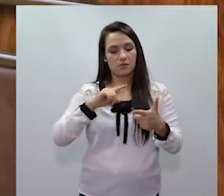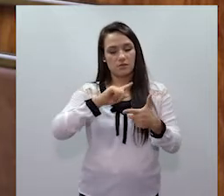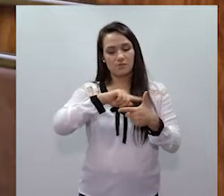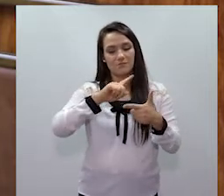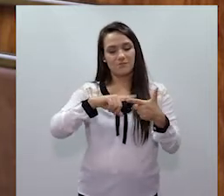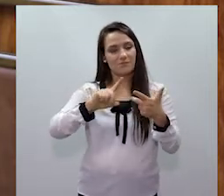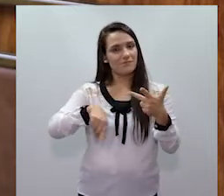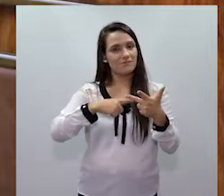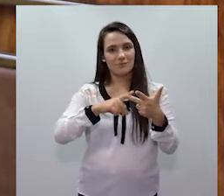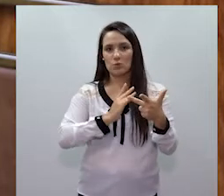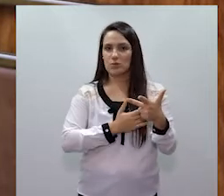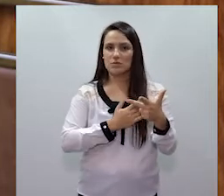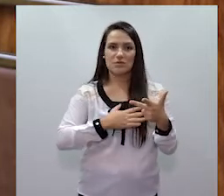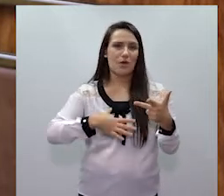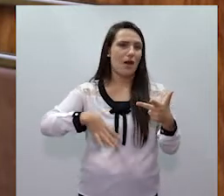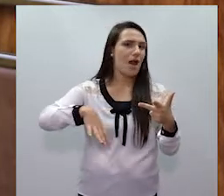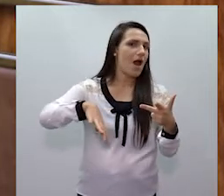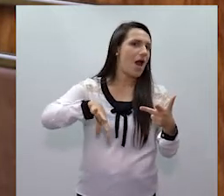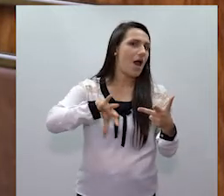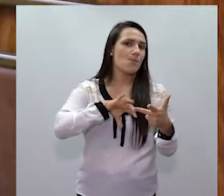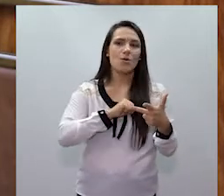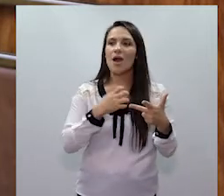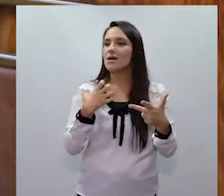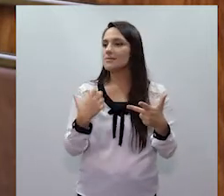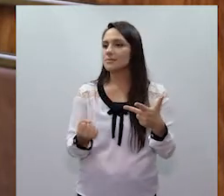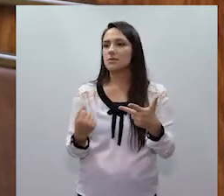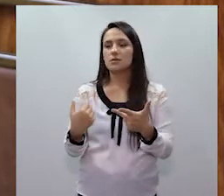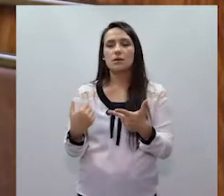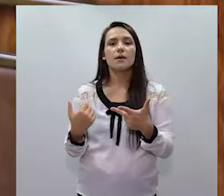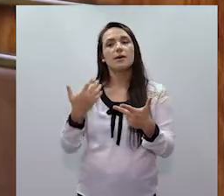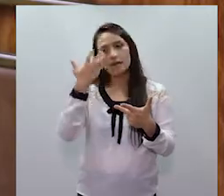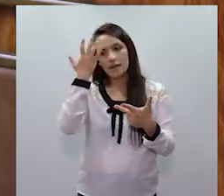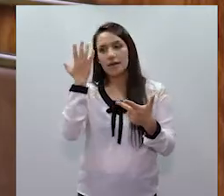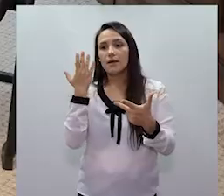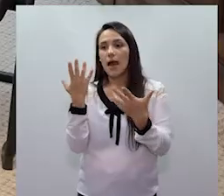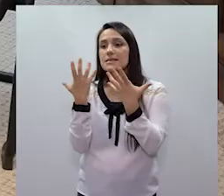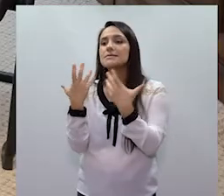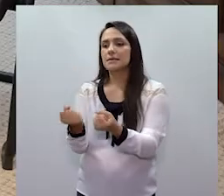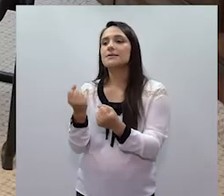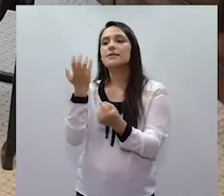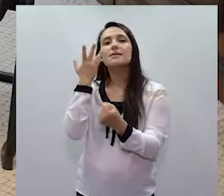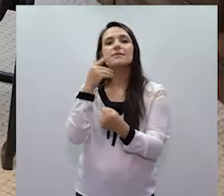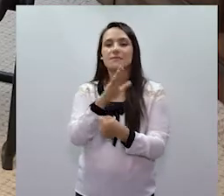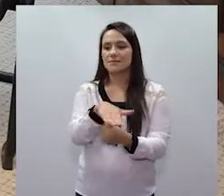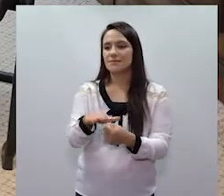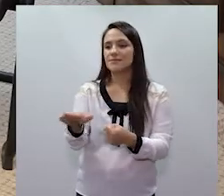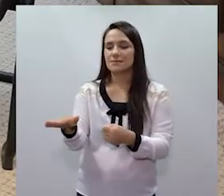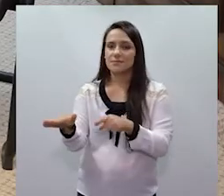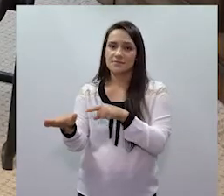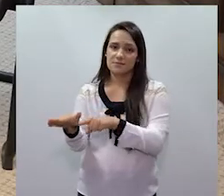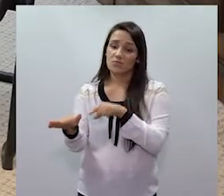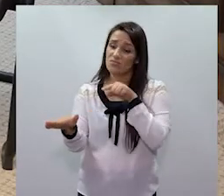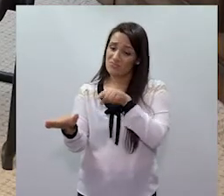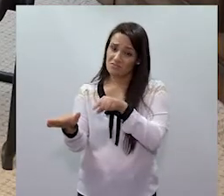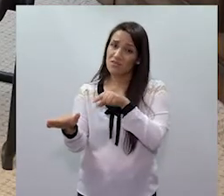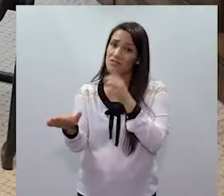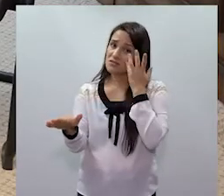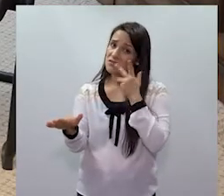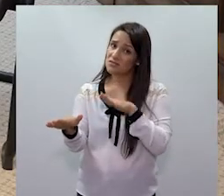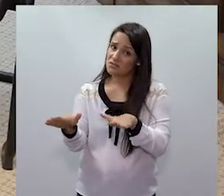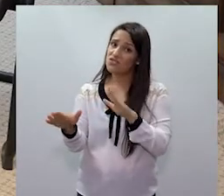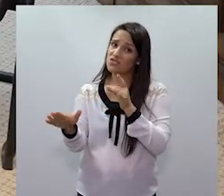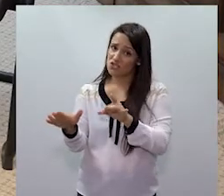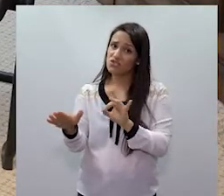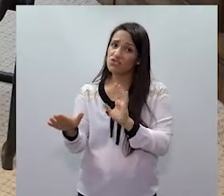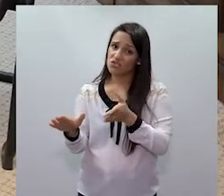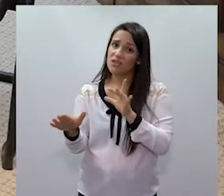coração transbordando de amor para entregar para essa criança que já sofreu muitos